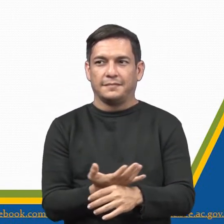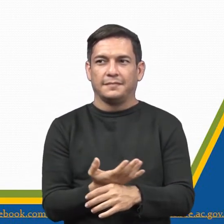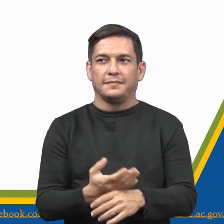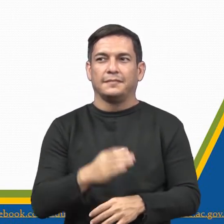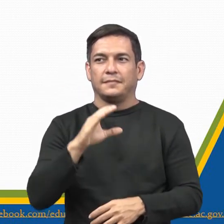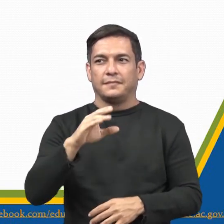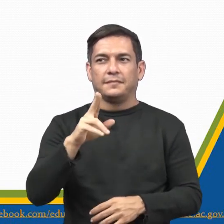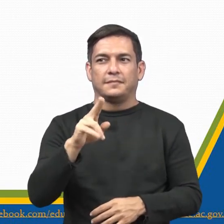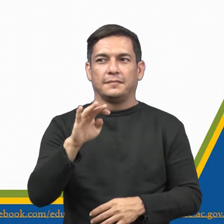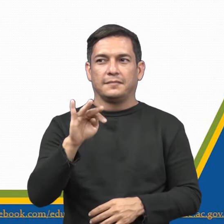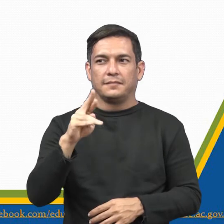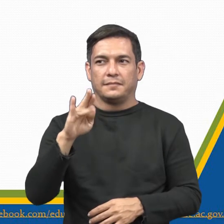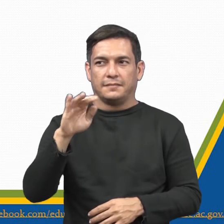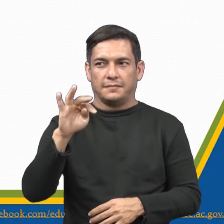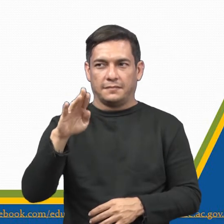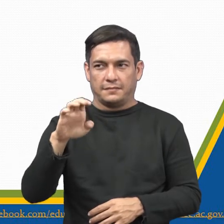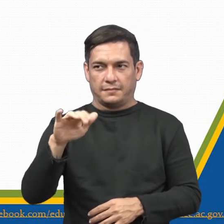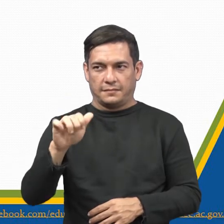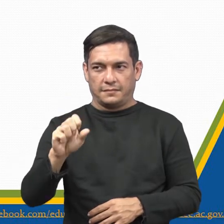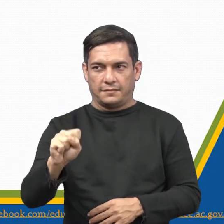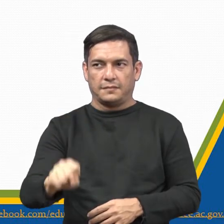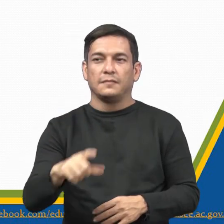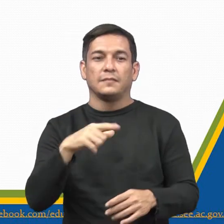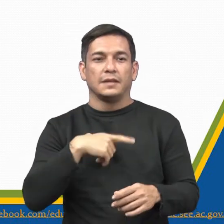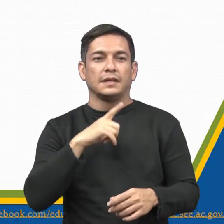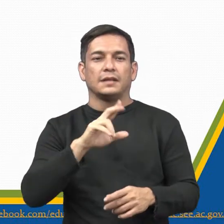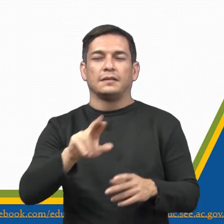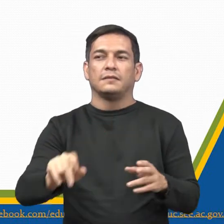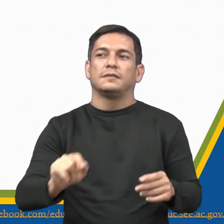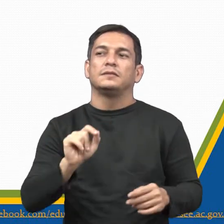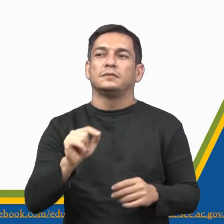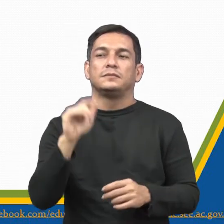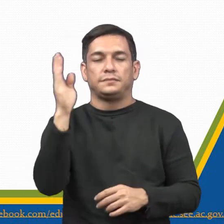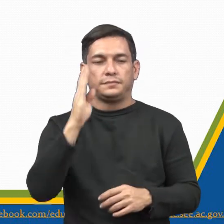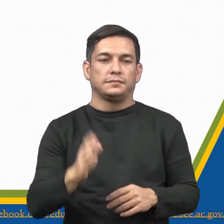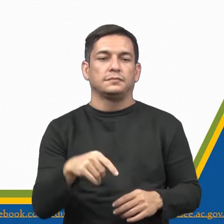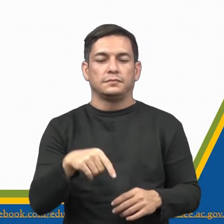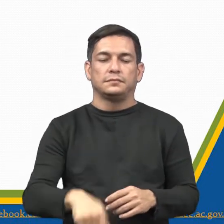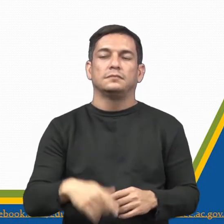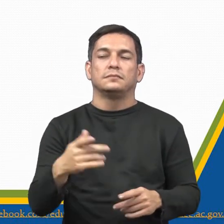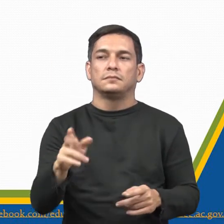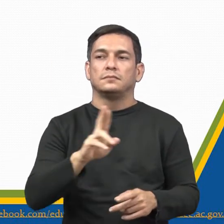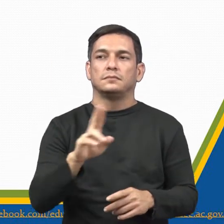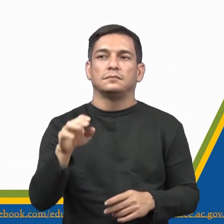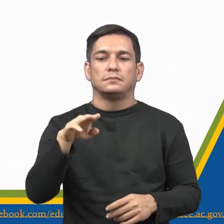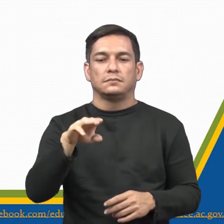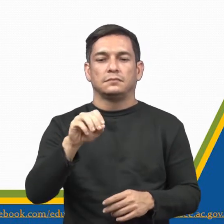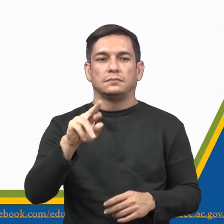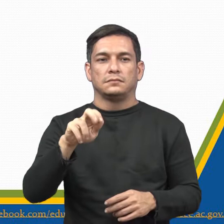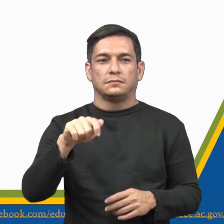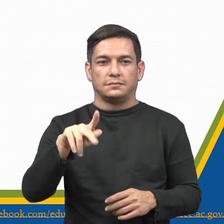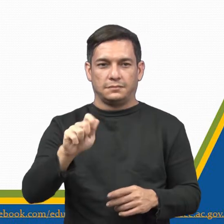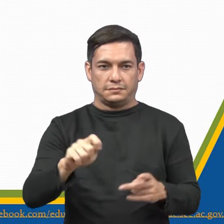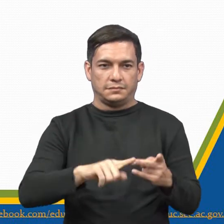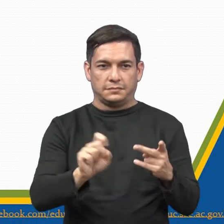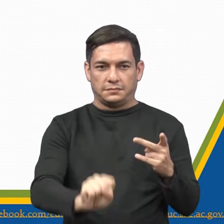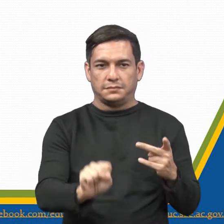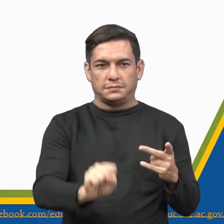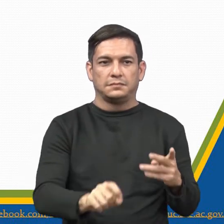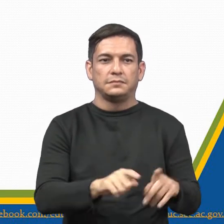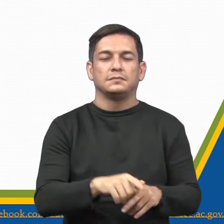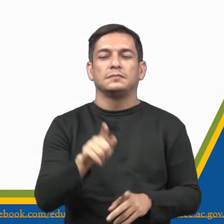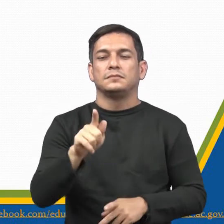cucurbitáceas. A abóbora possui diferentes denominações no Brasil, como moranga, na região sul,